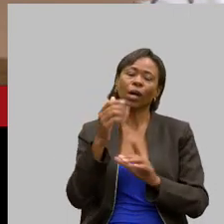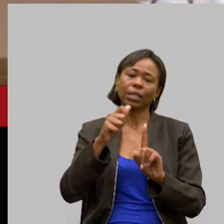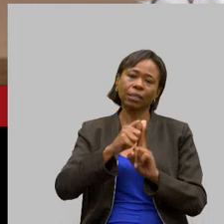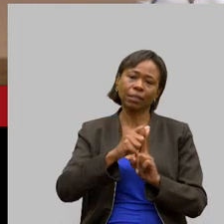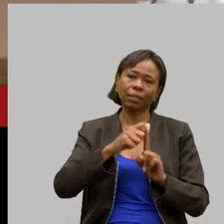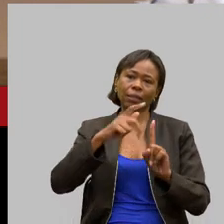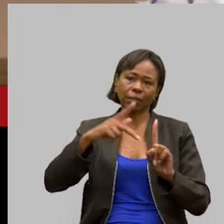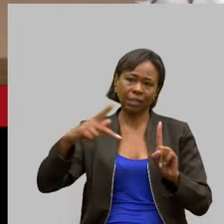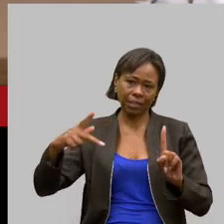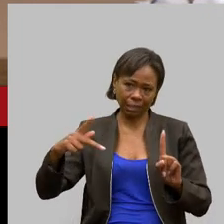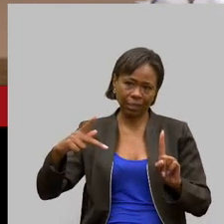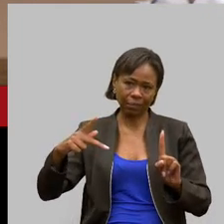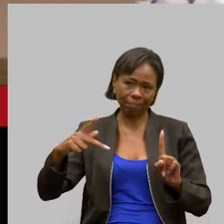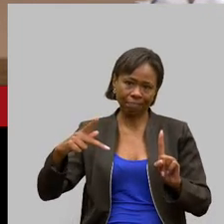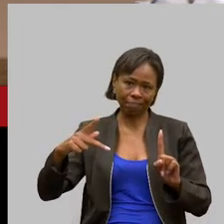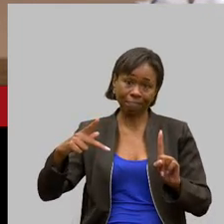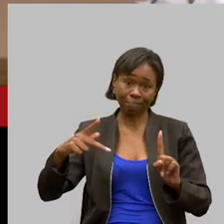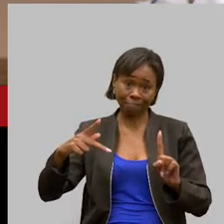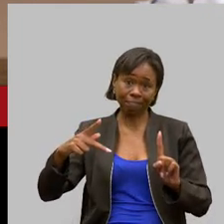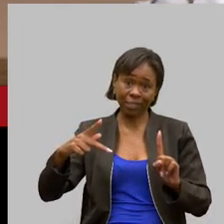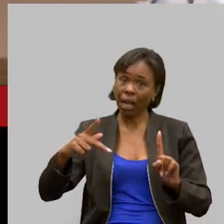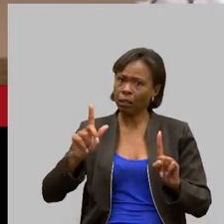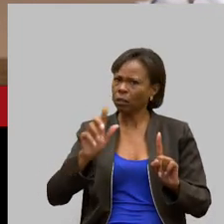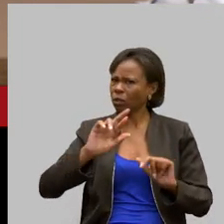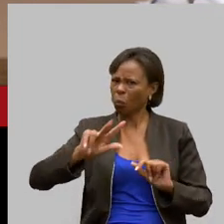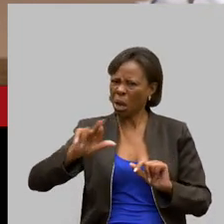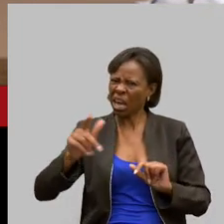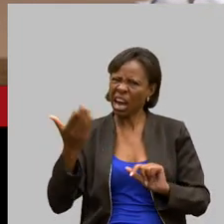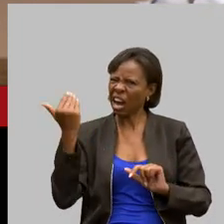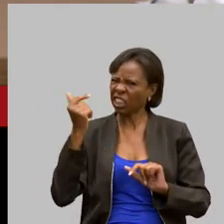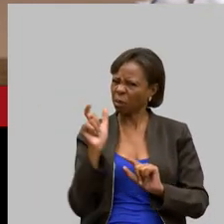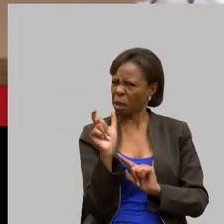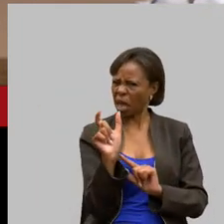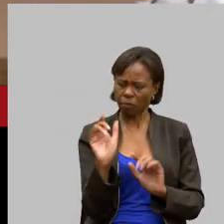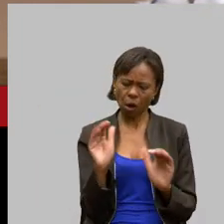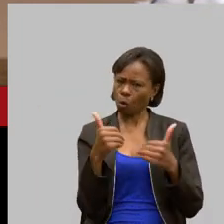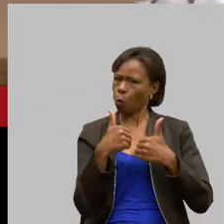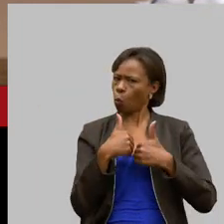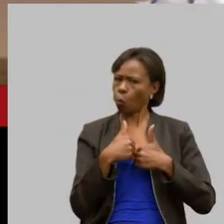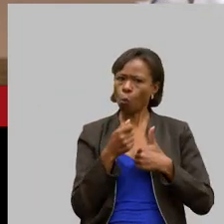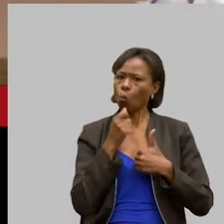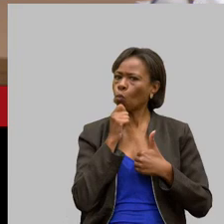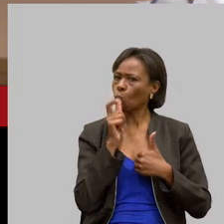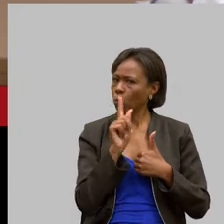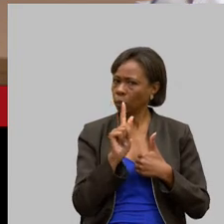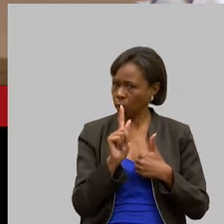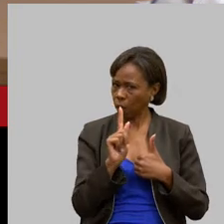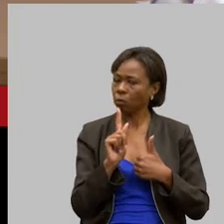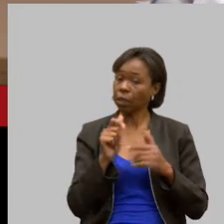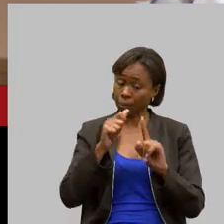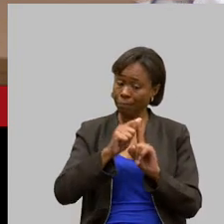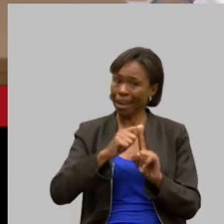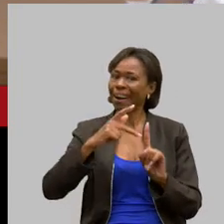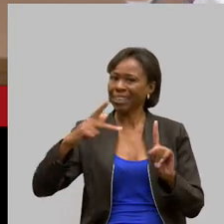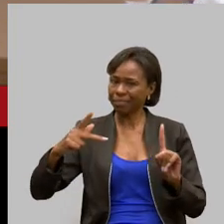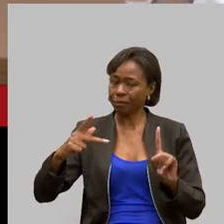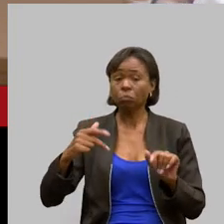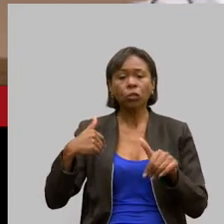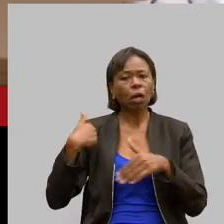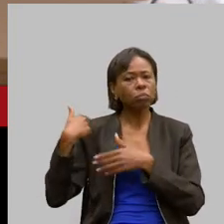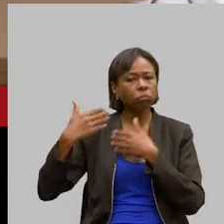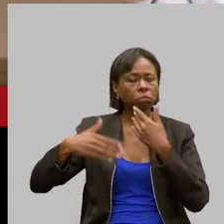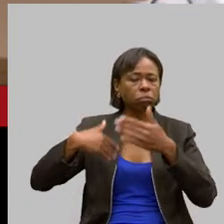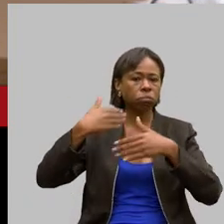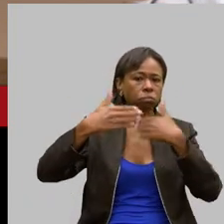que nem sequer se chamava autismo ainda né com a evolução da humanidade graças a Deus a